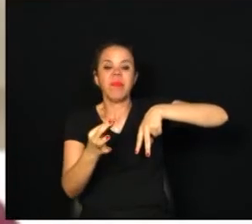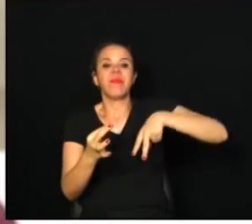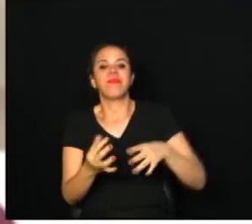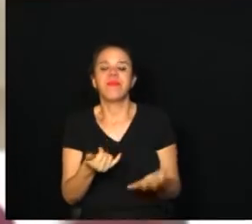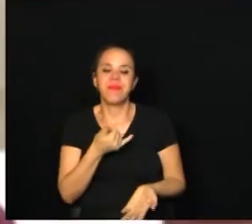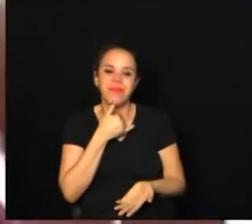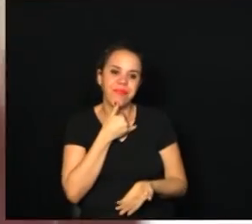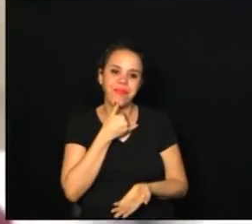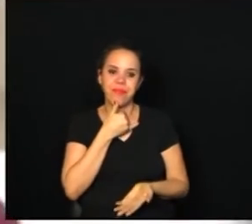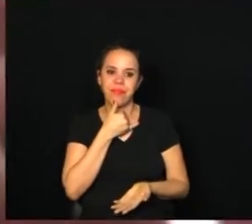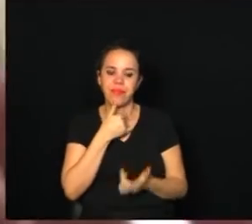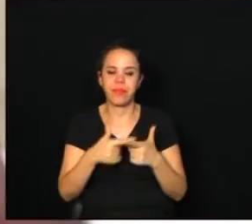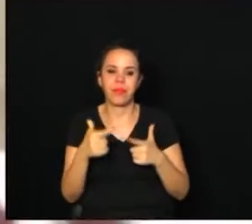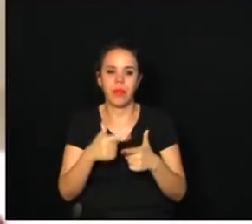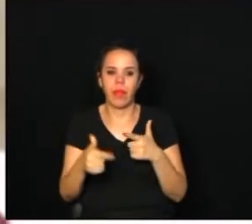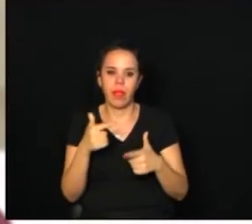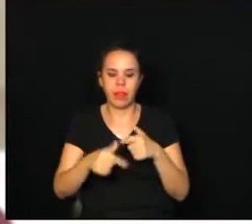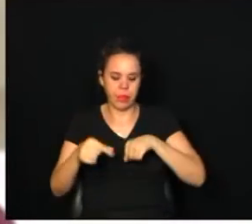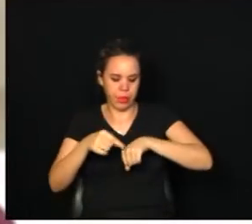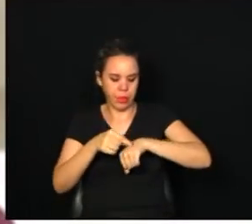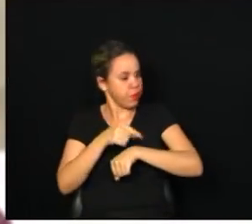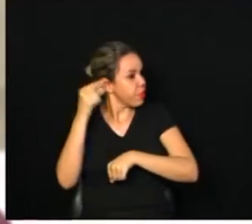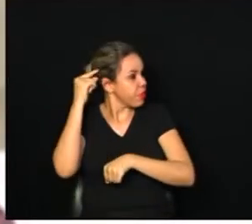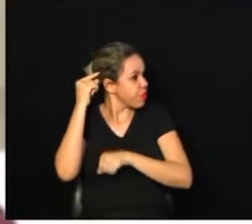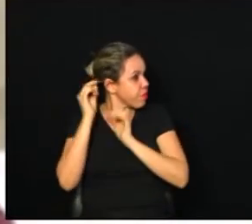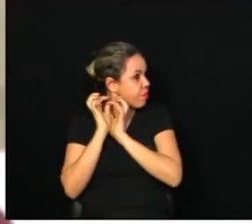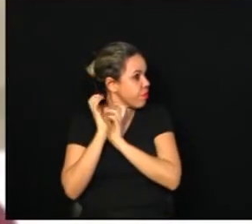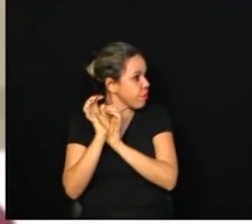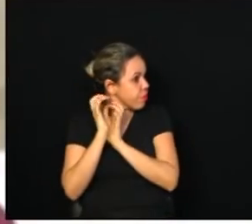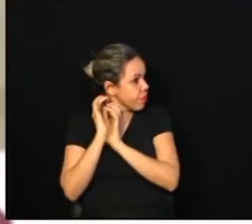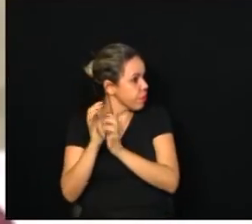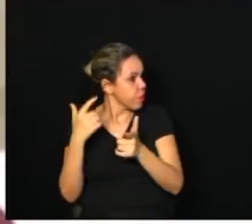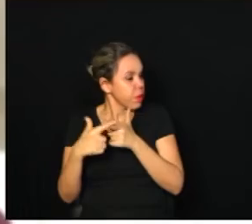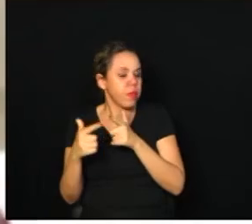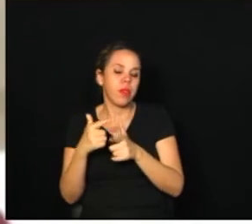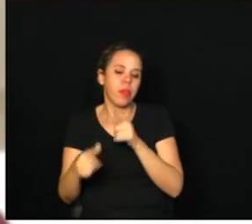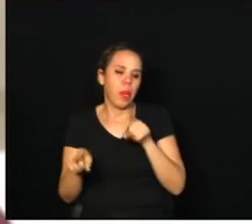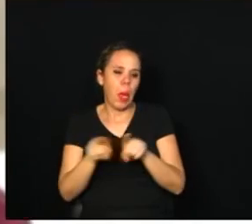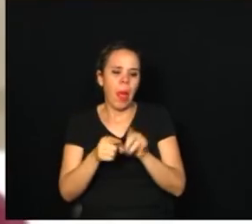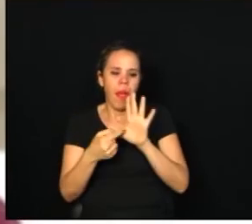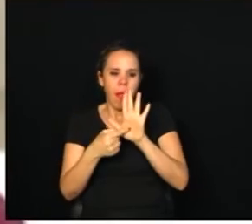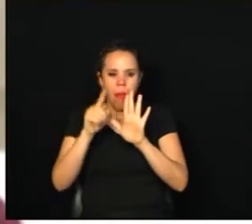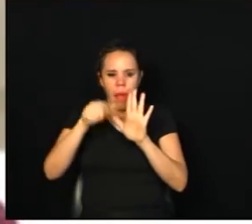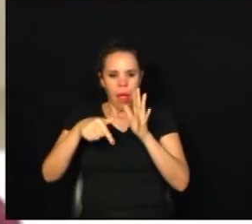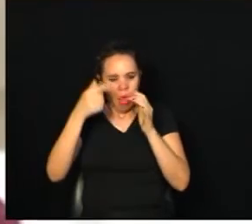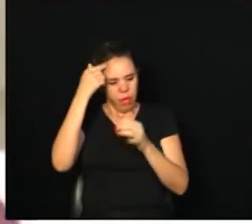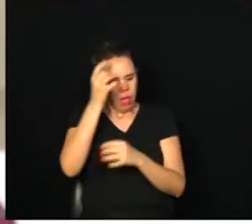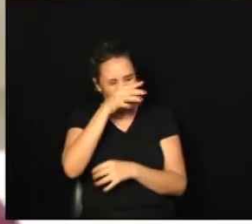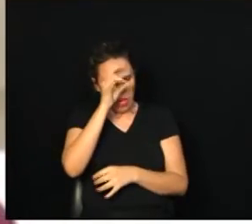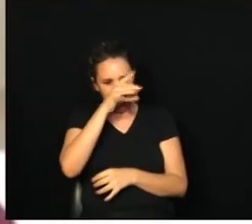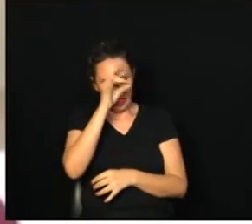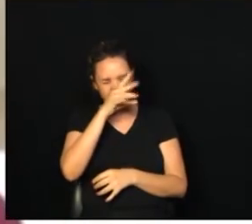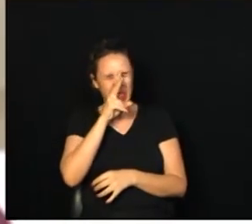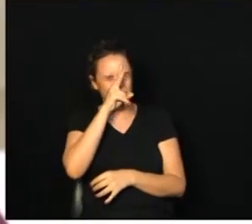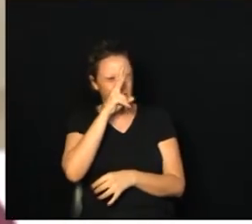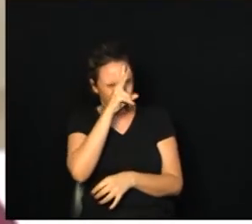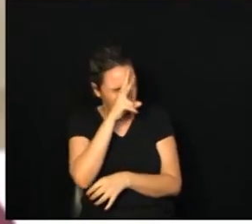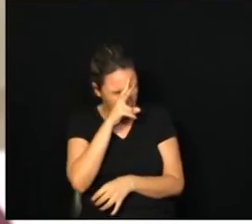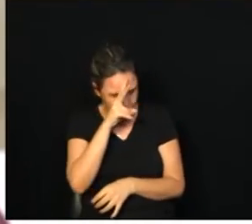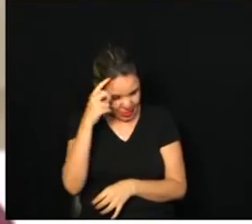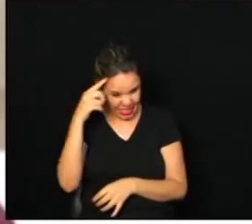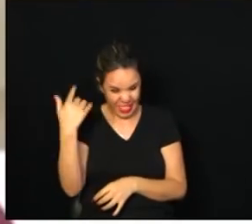na coxa, seguida por trombose cerebral e tromboses no fígado. Viviane. E